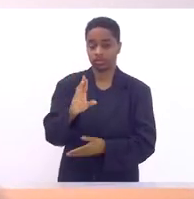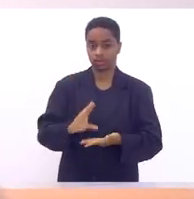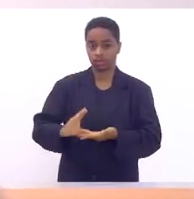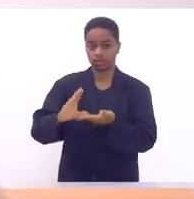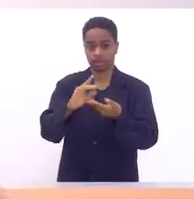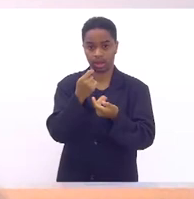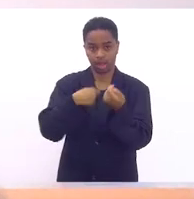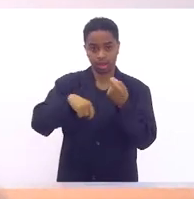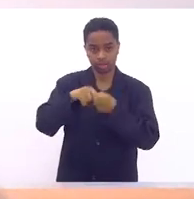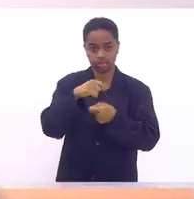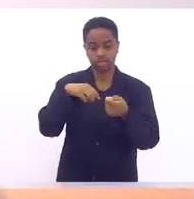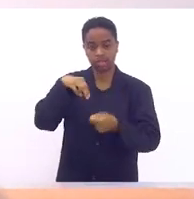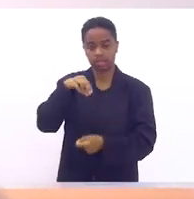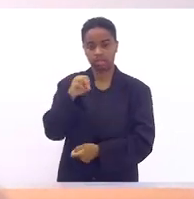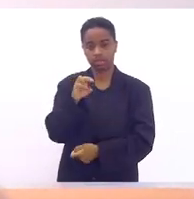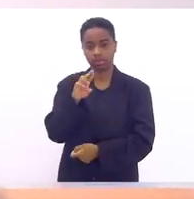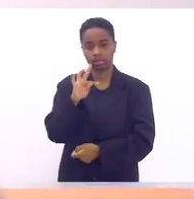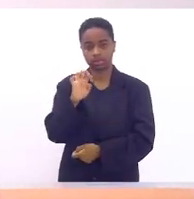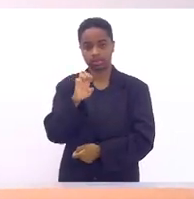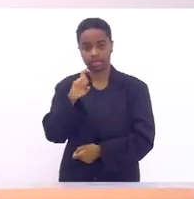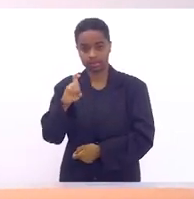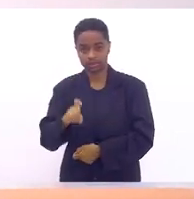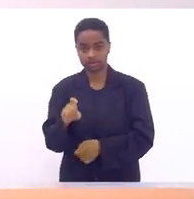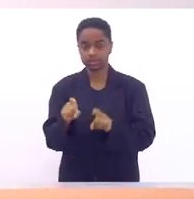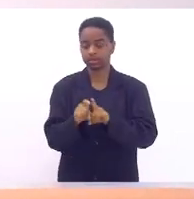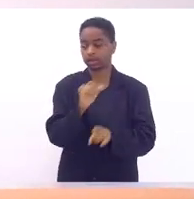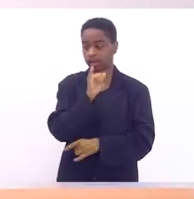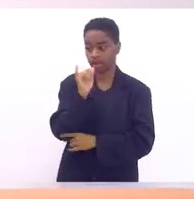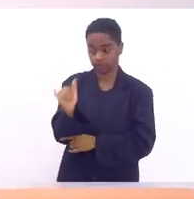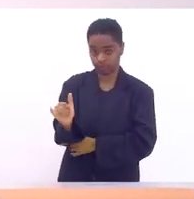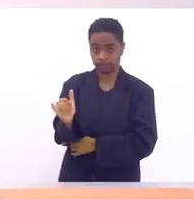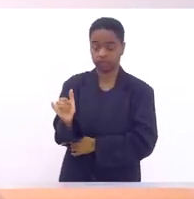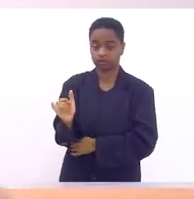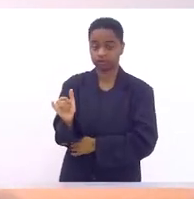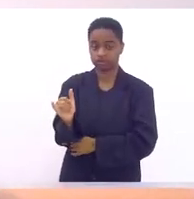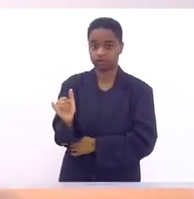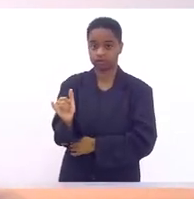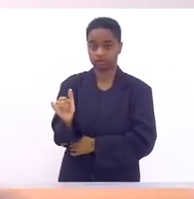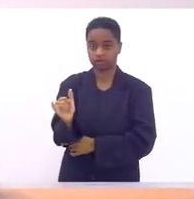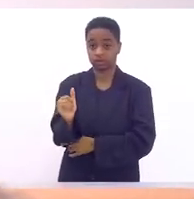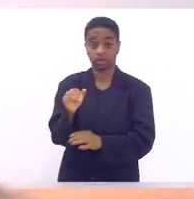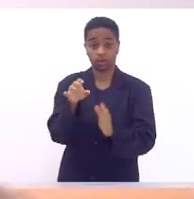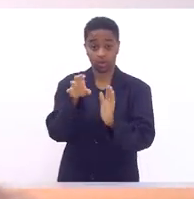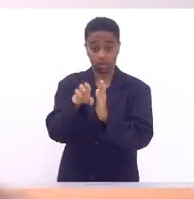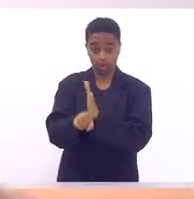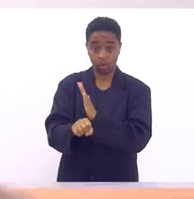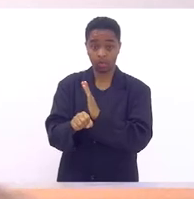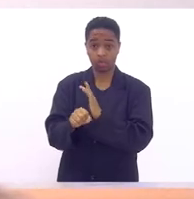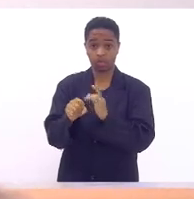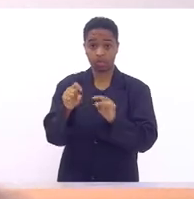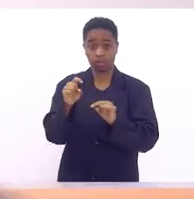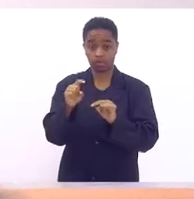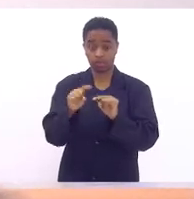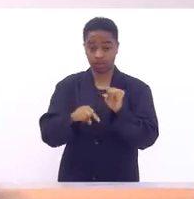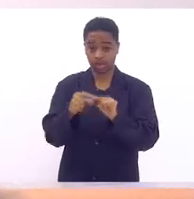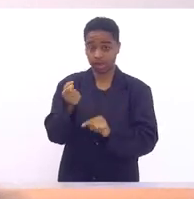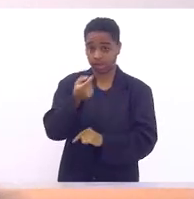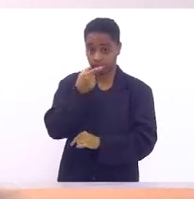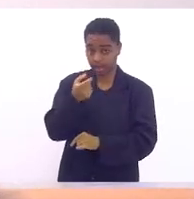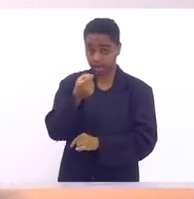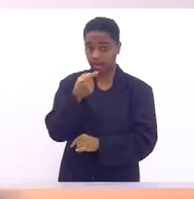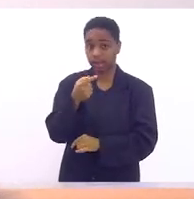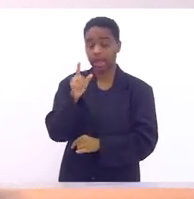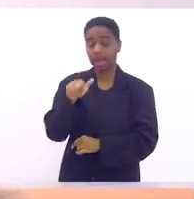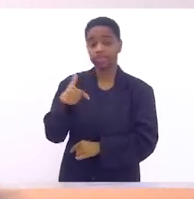administração da nortex e dizer pro senhor que a o Rou furto de medicamentos ele figuraria emre